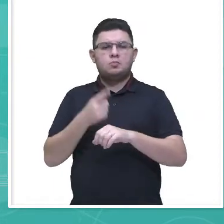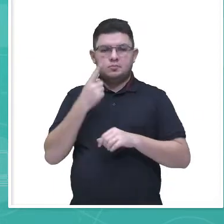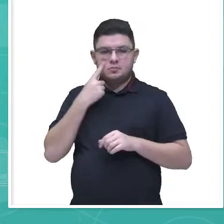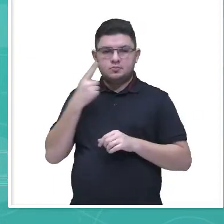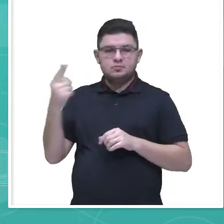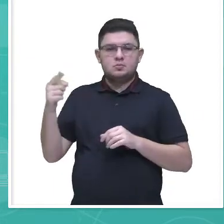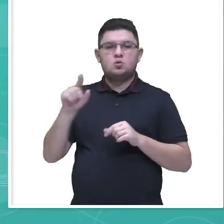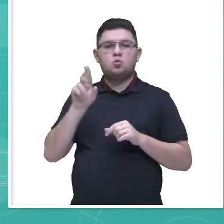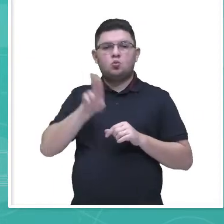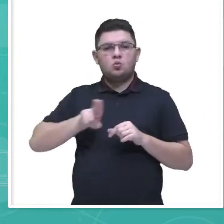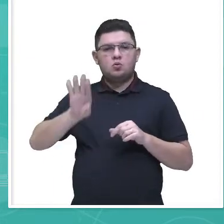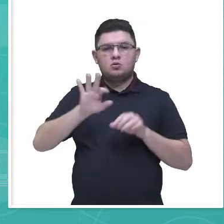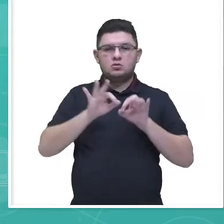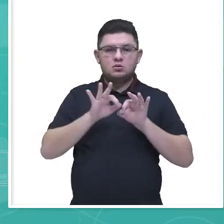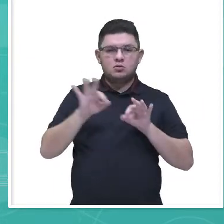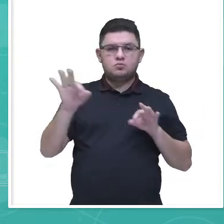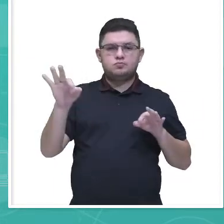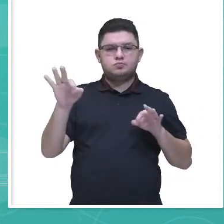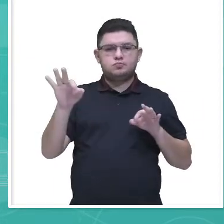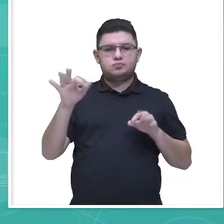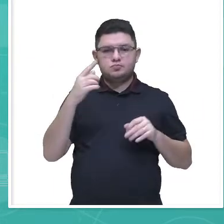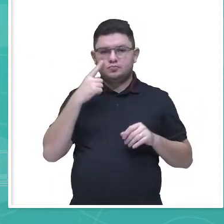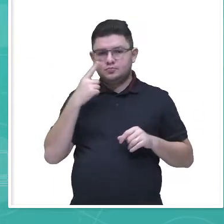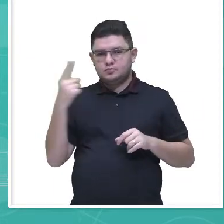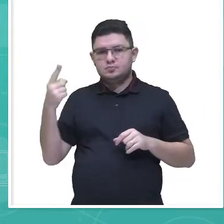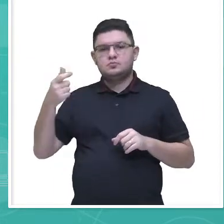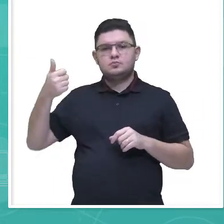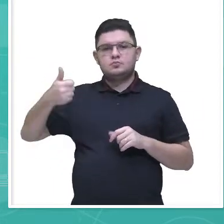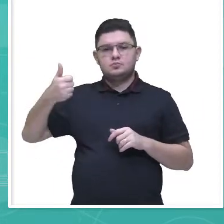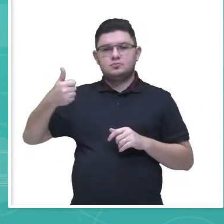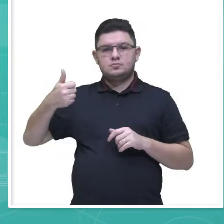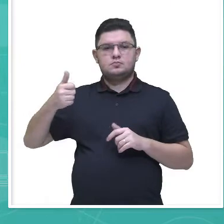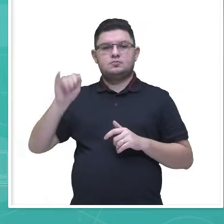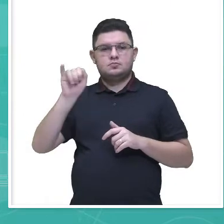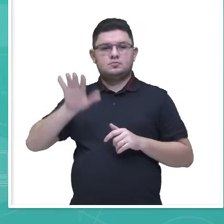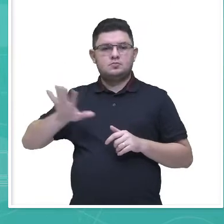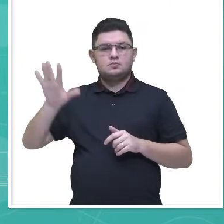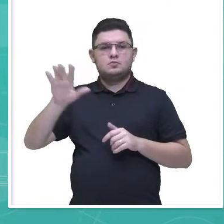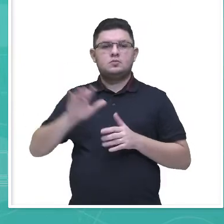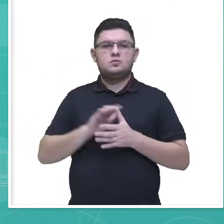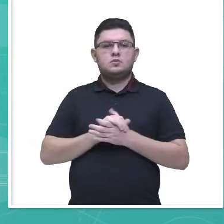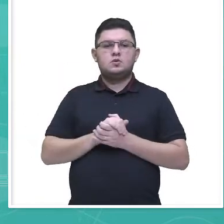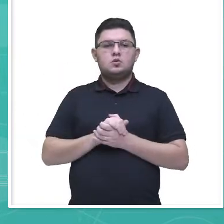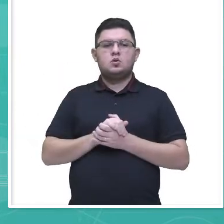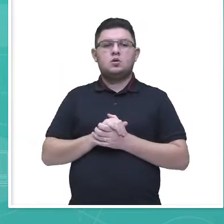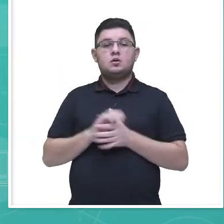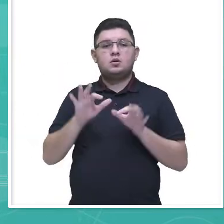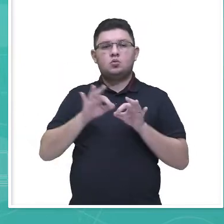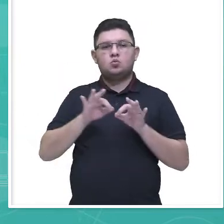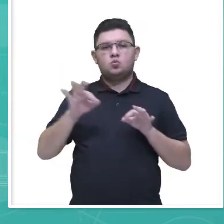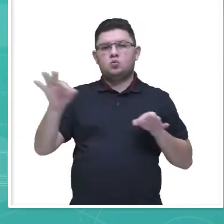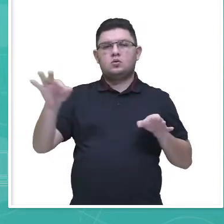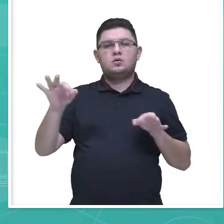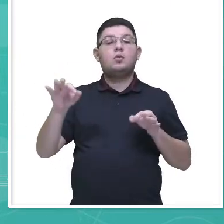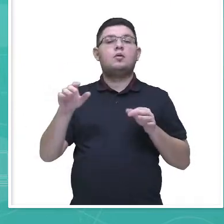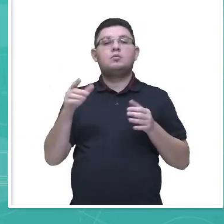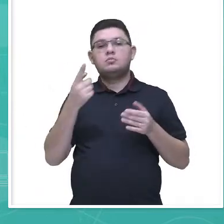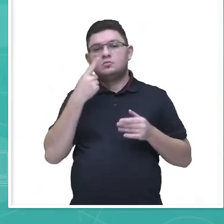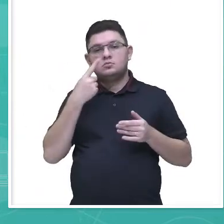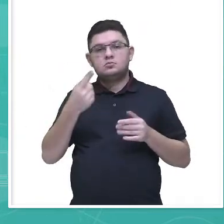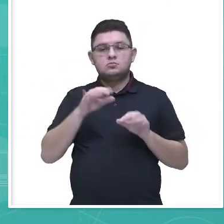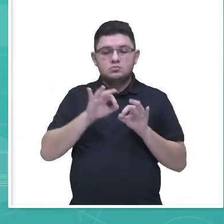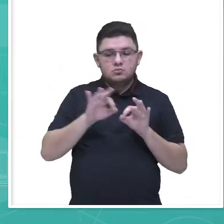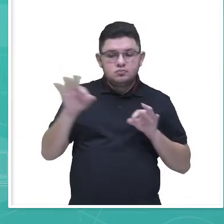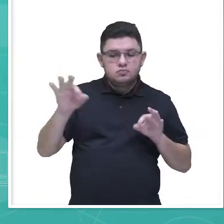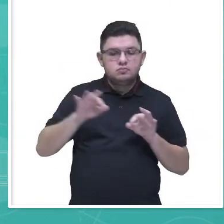esse objeto da nossa imagem de número 1. Nós temos aqui as famosas fitas métricas,